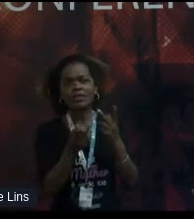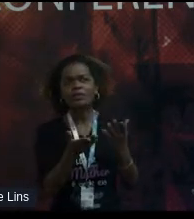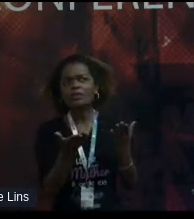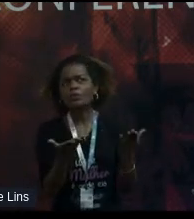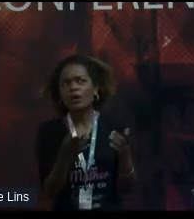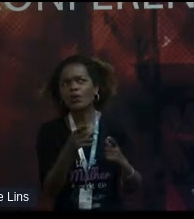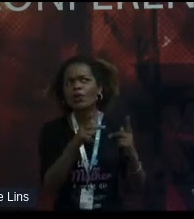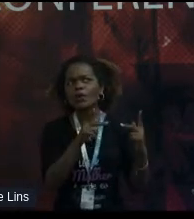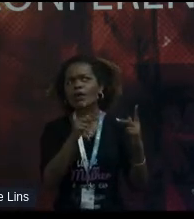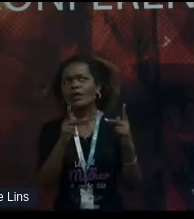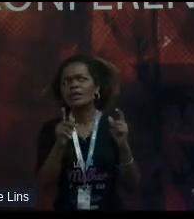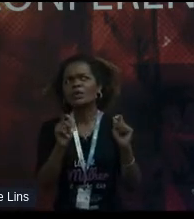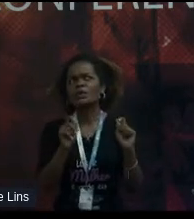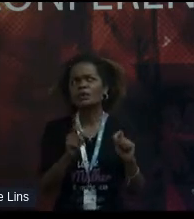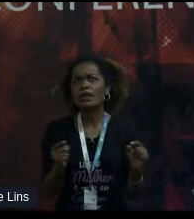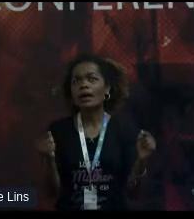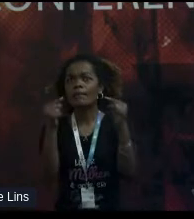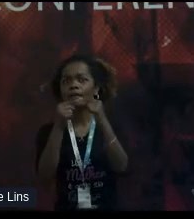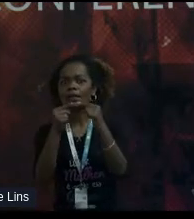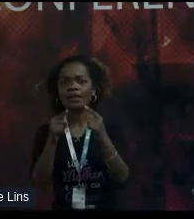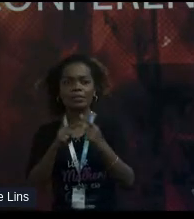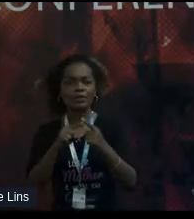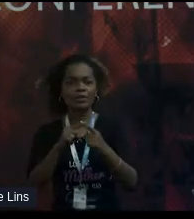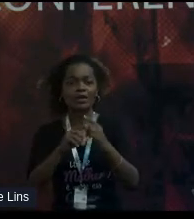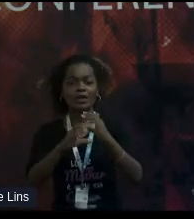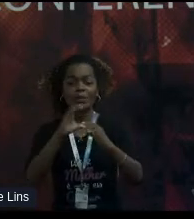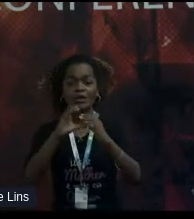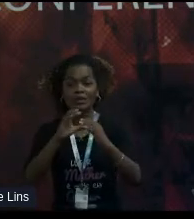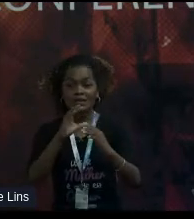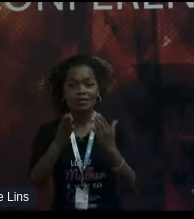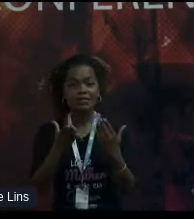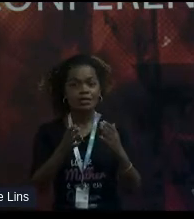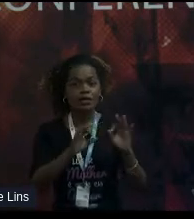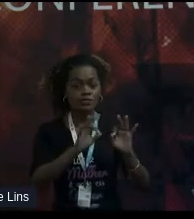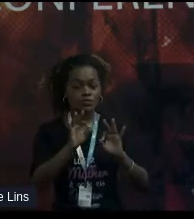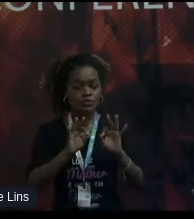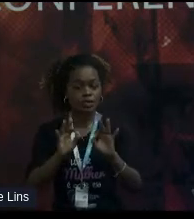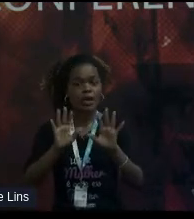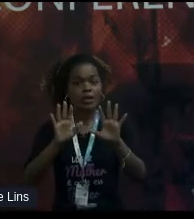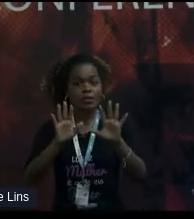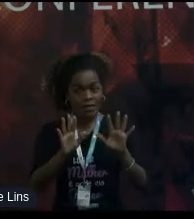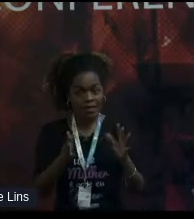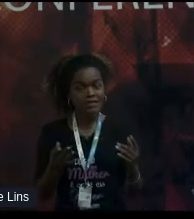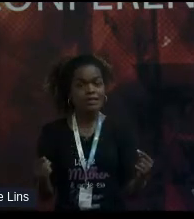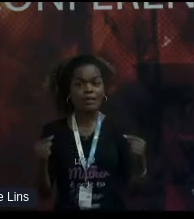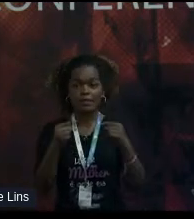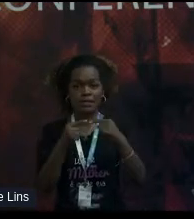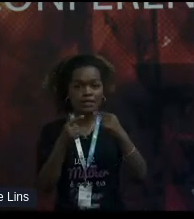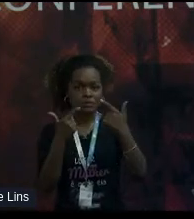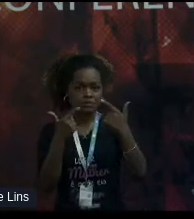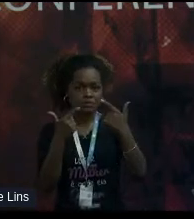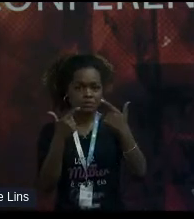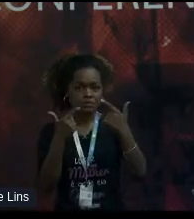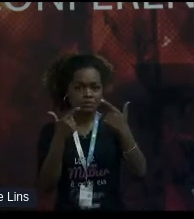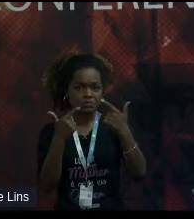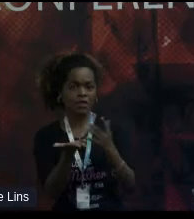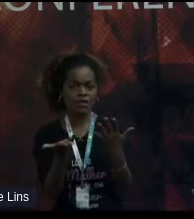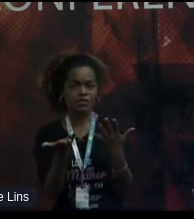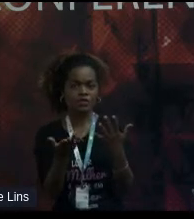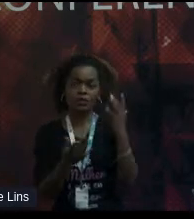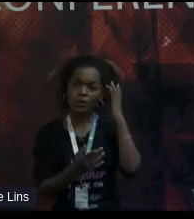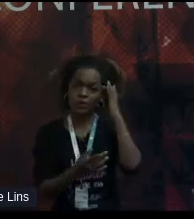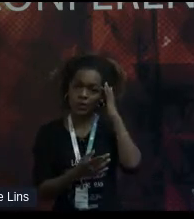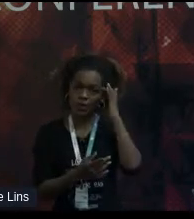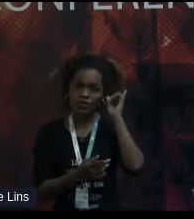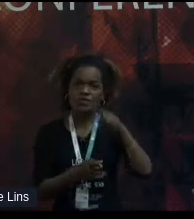link, né, do que se trata, porque foi feita essa marcação por title. Mesmo assim, visivelmente ainda não tem, né? Os links aí acho que são